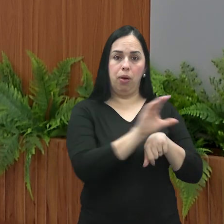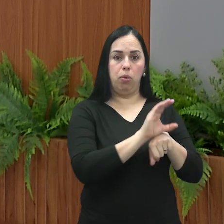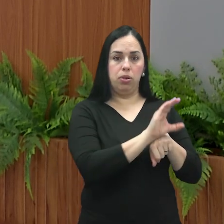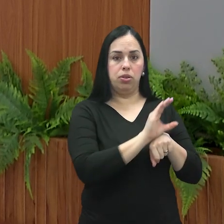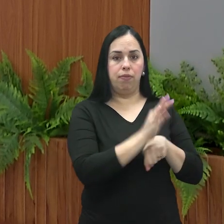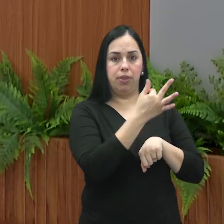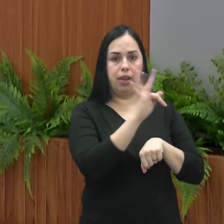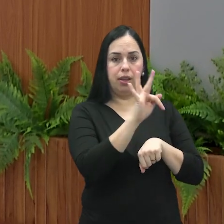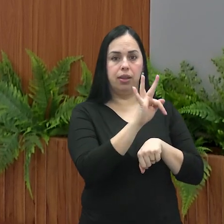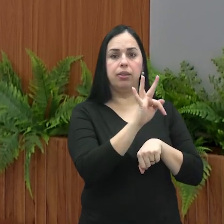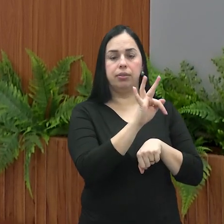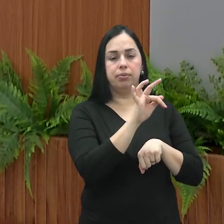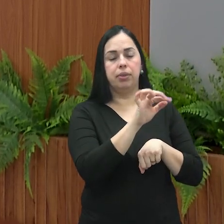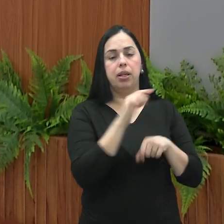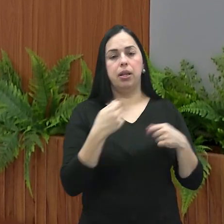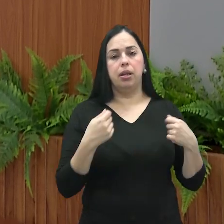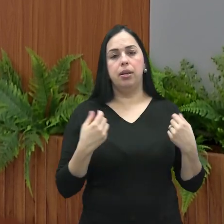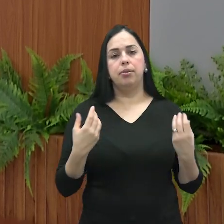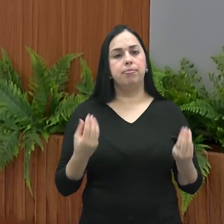Constituição Federal,